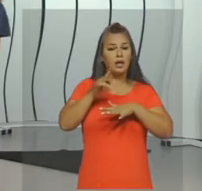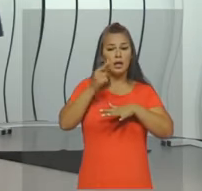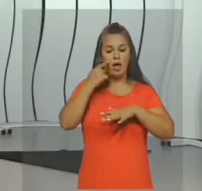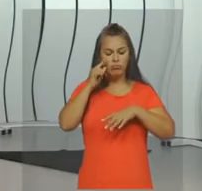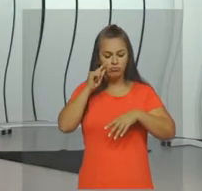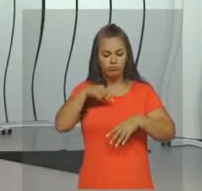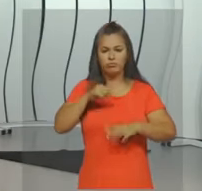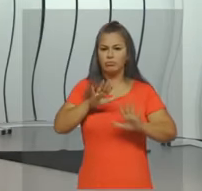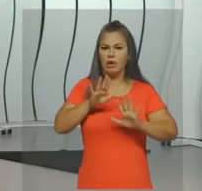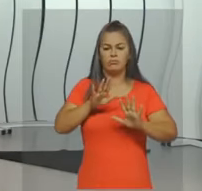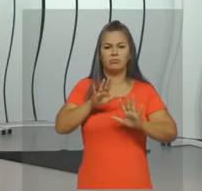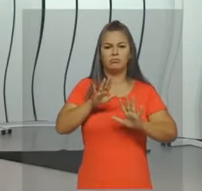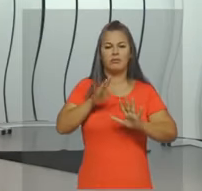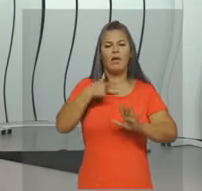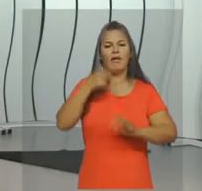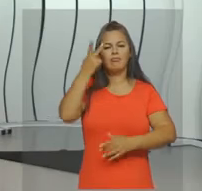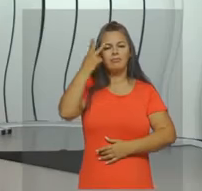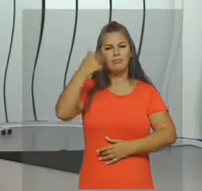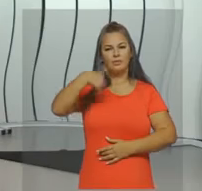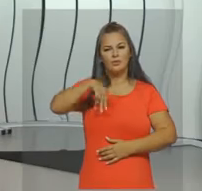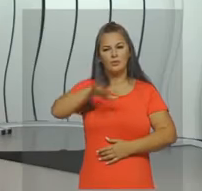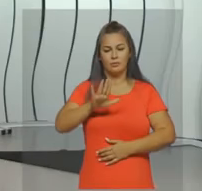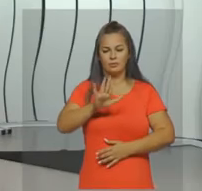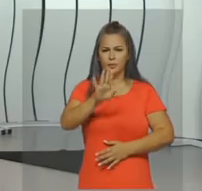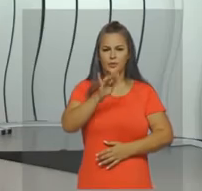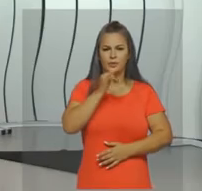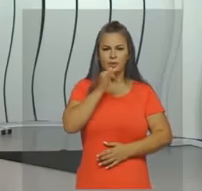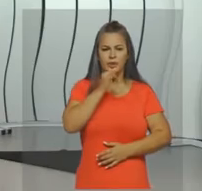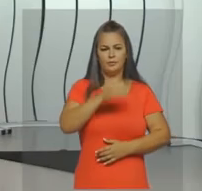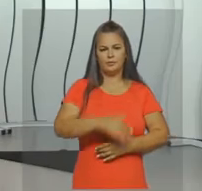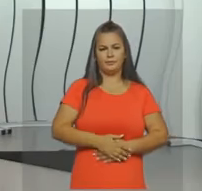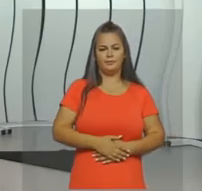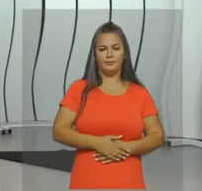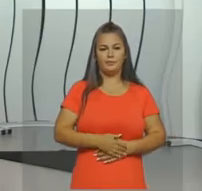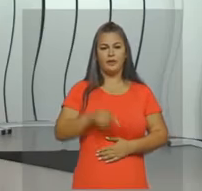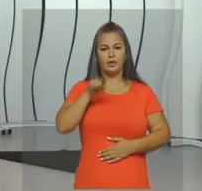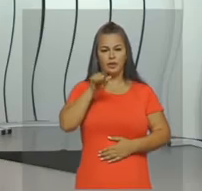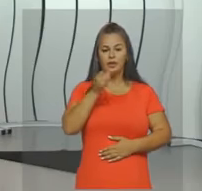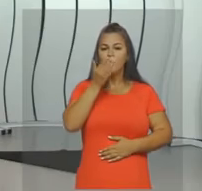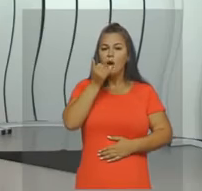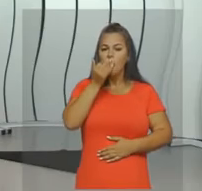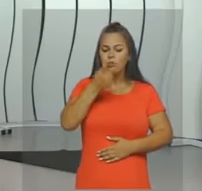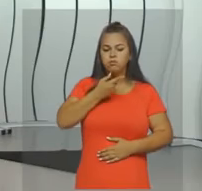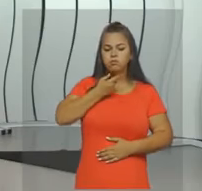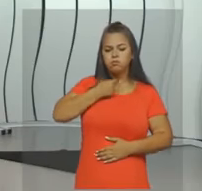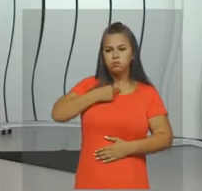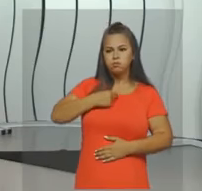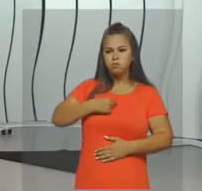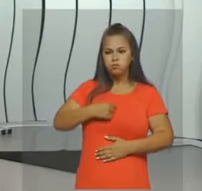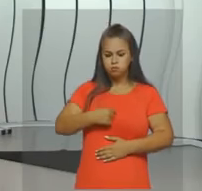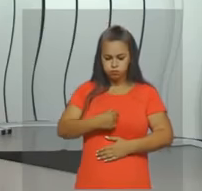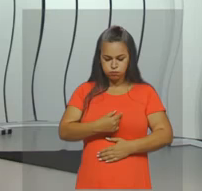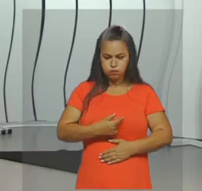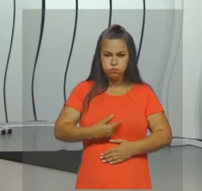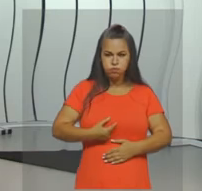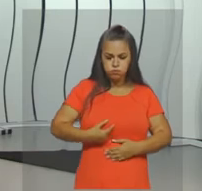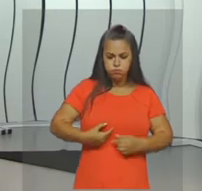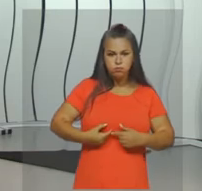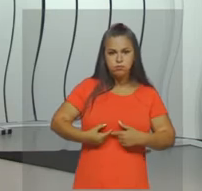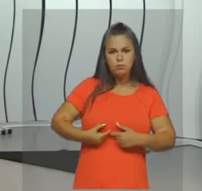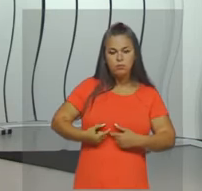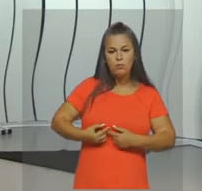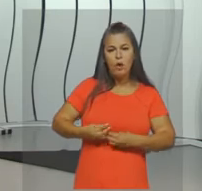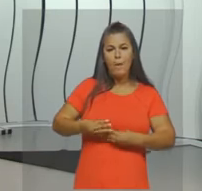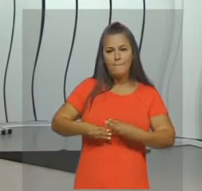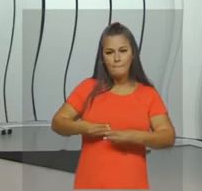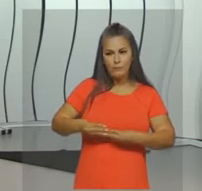Por exemplo, o intestino nosso tubo digestivo tem músculo liso. Quando eu